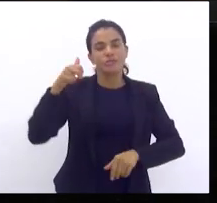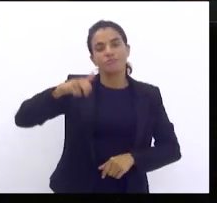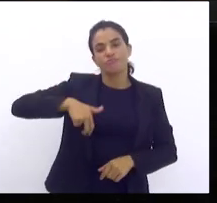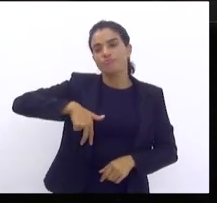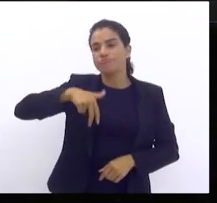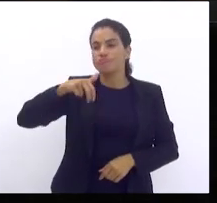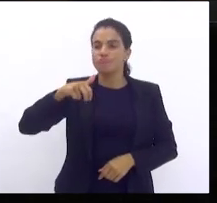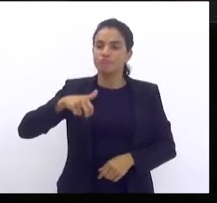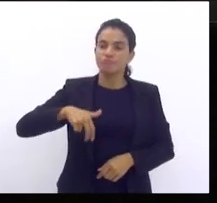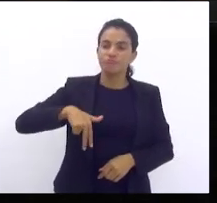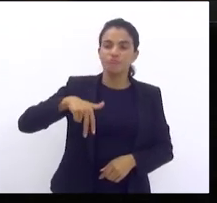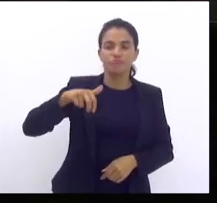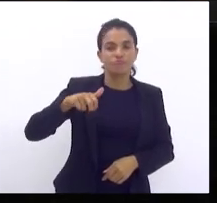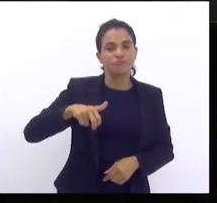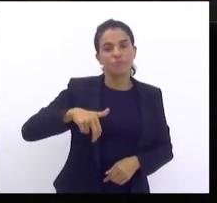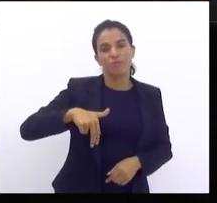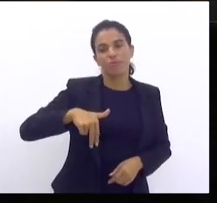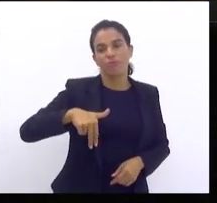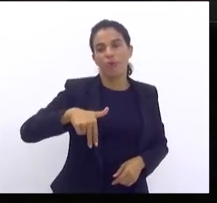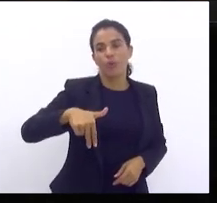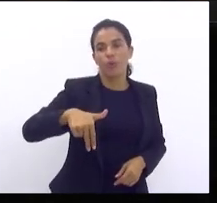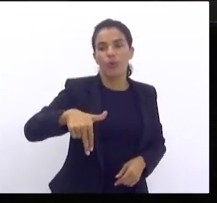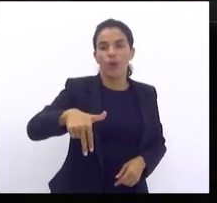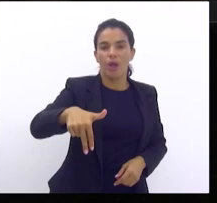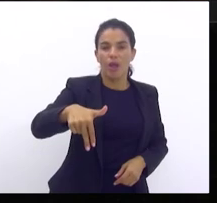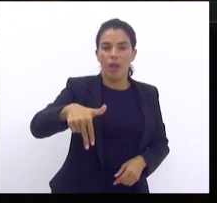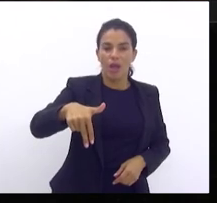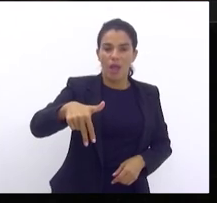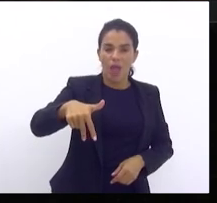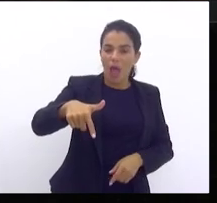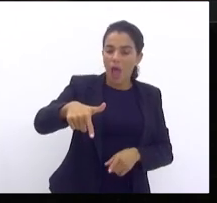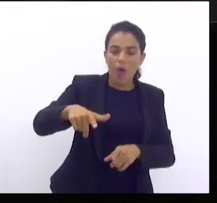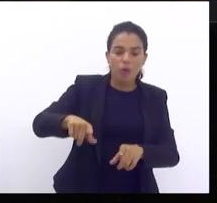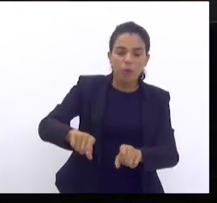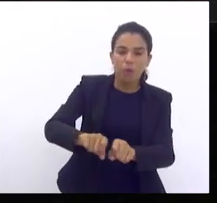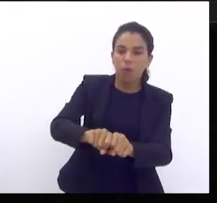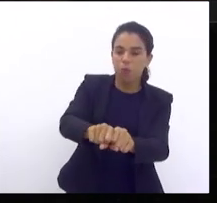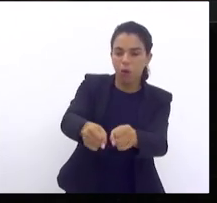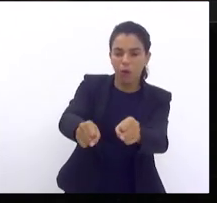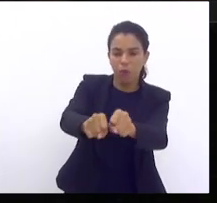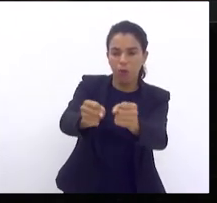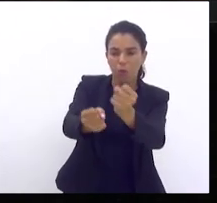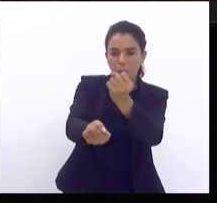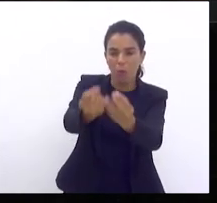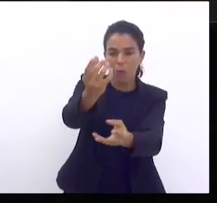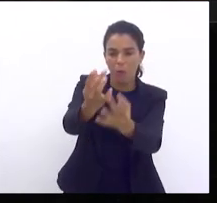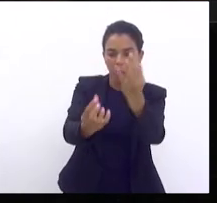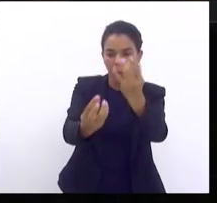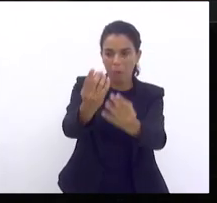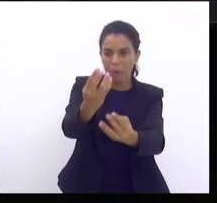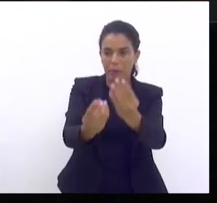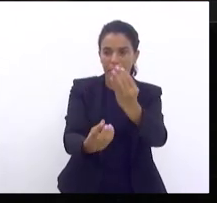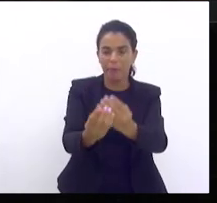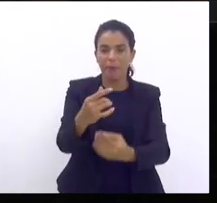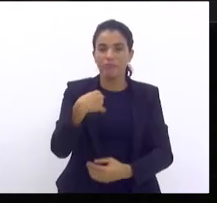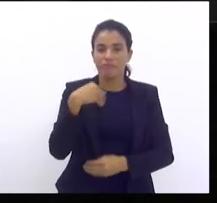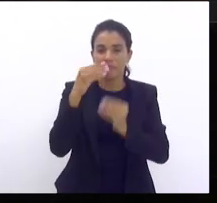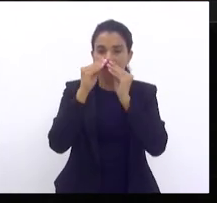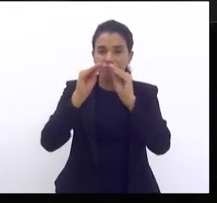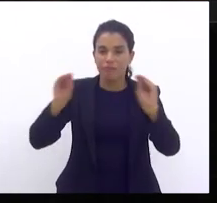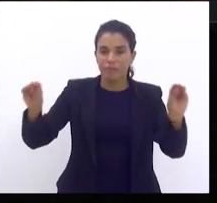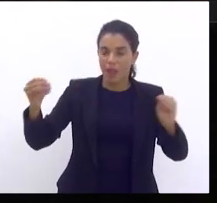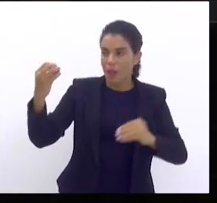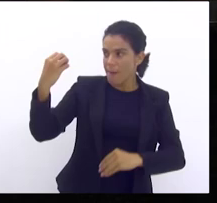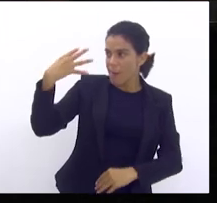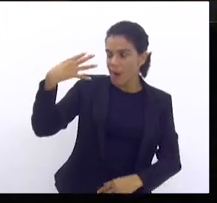caminhando em direção a uma grande Catástrofe e querendo ignorá-la e os sinais estão